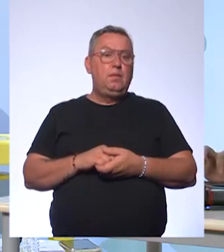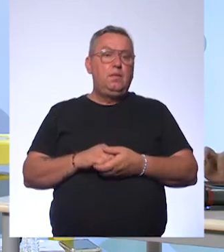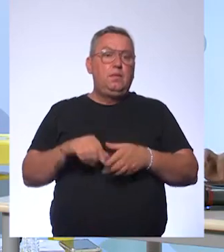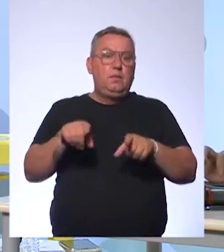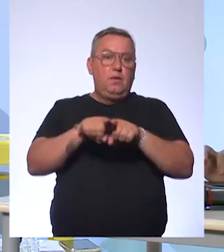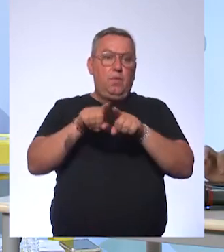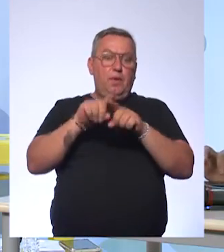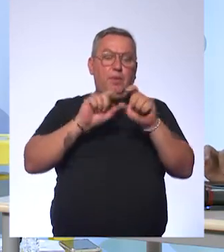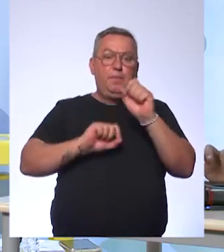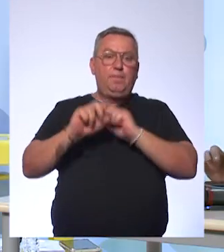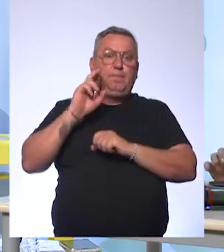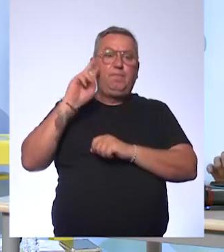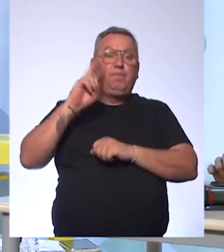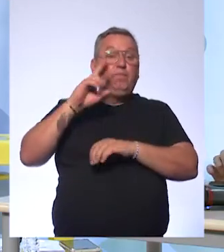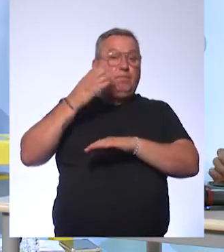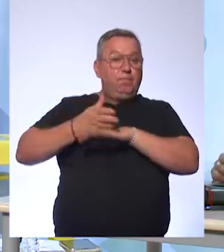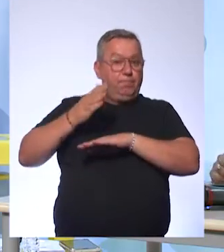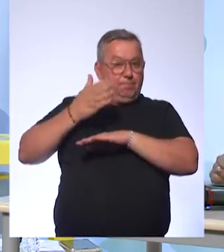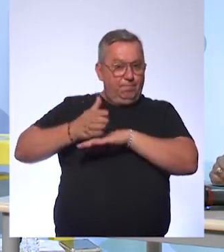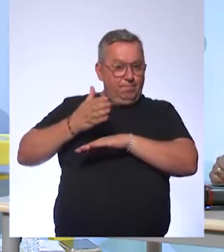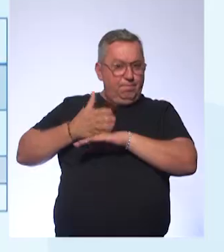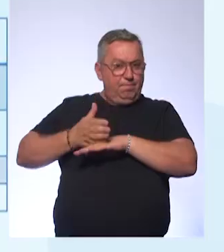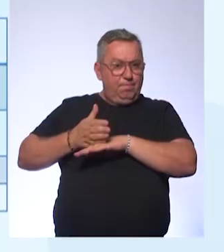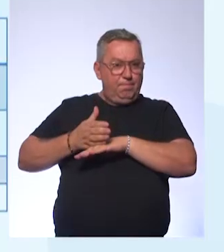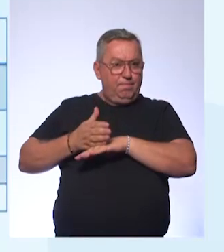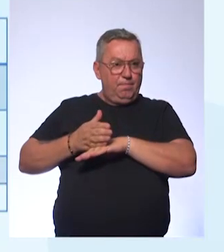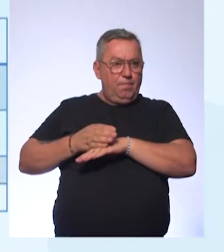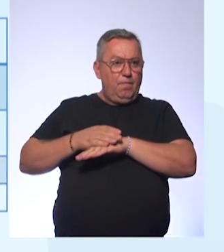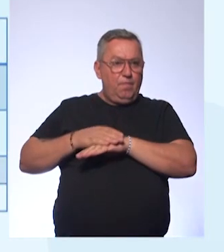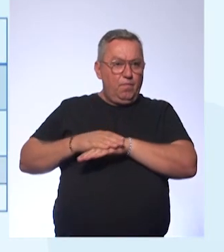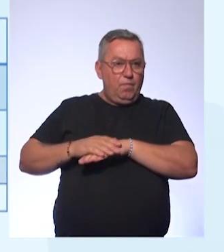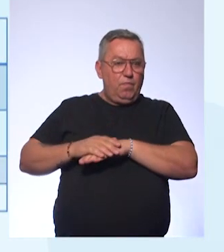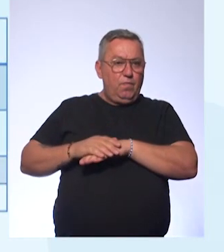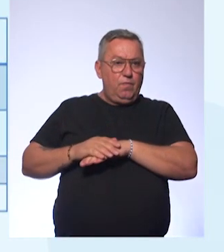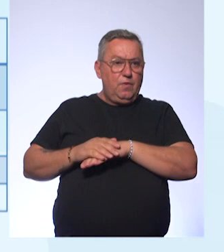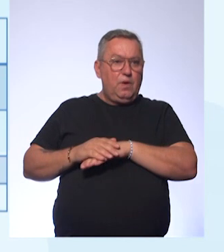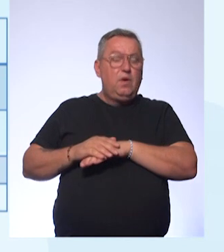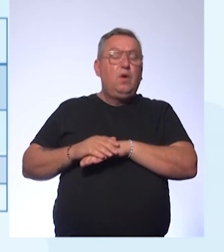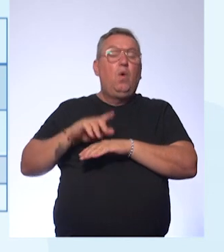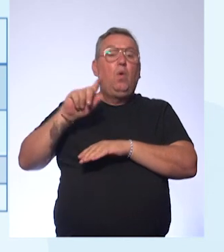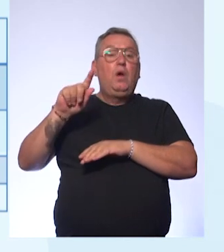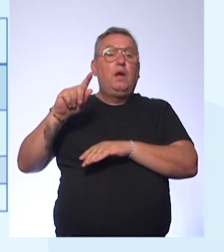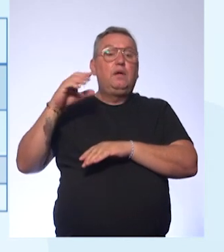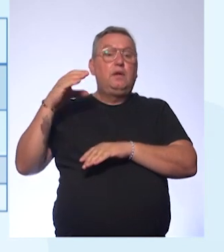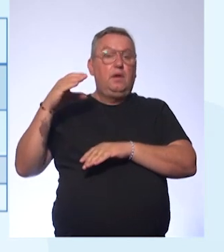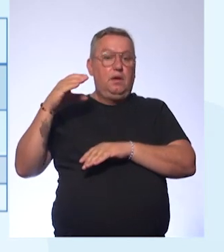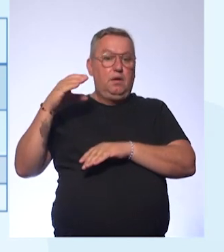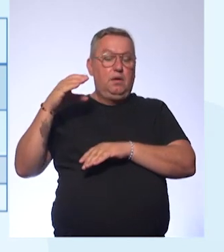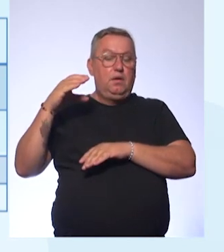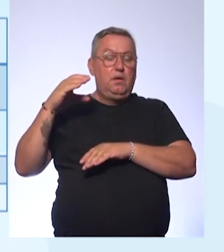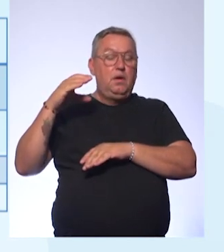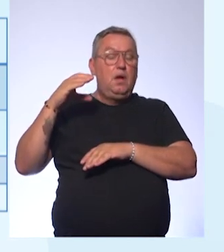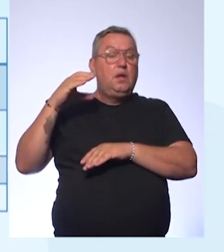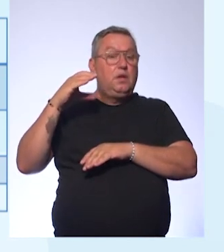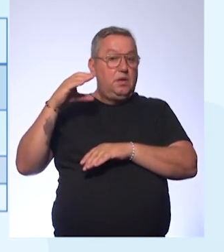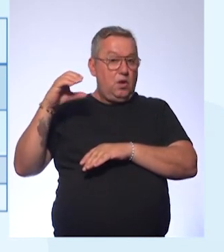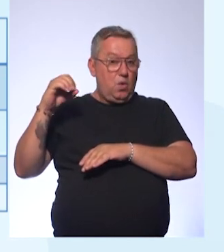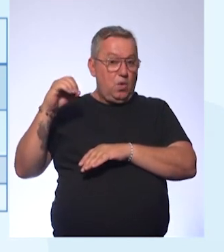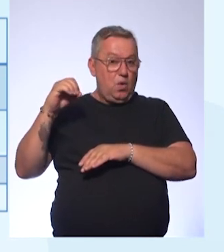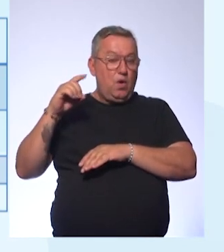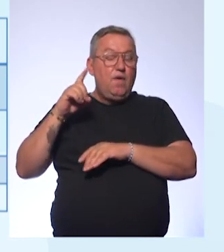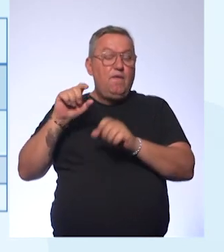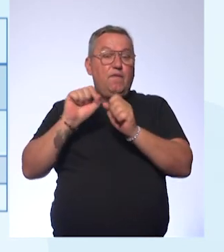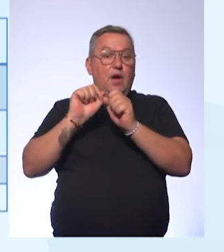aqui, vamos treinar. O gás monóxido de carbono, CO, reagirá com o óxido de